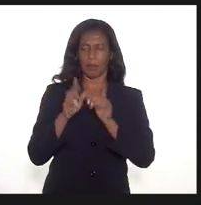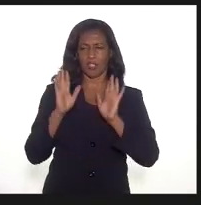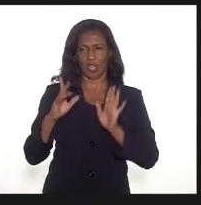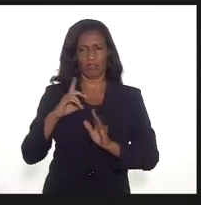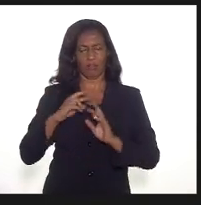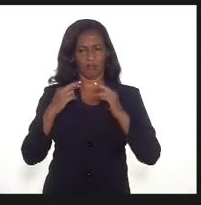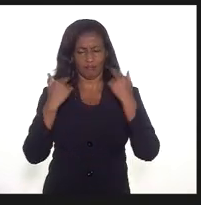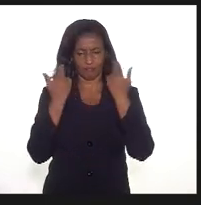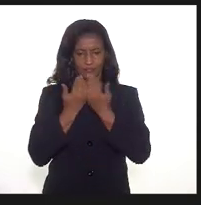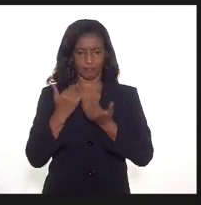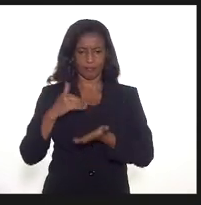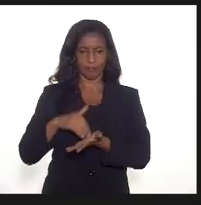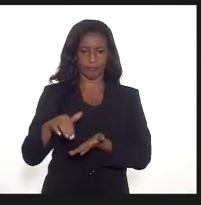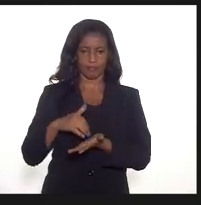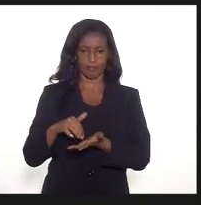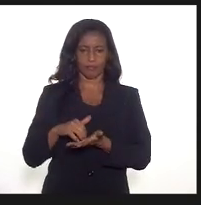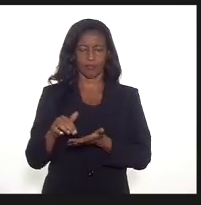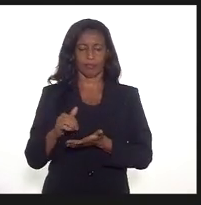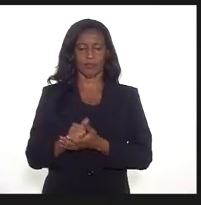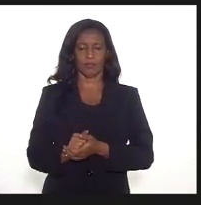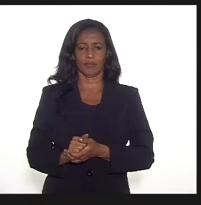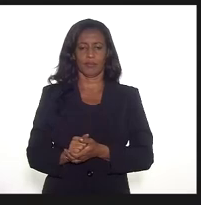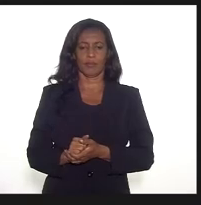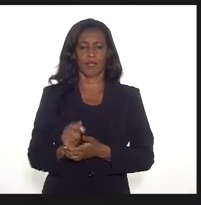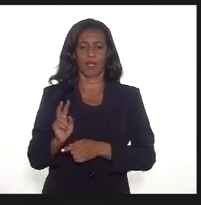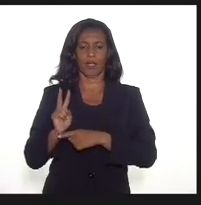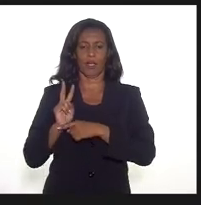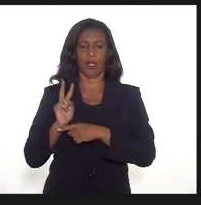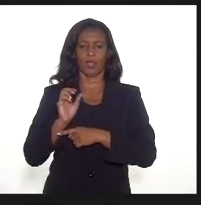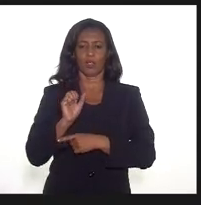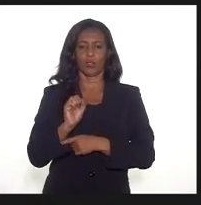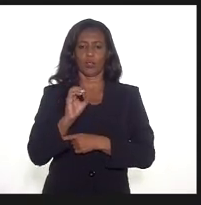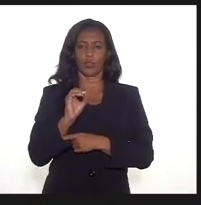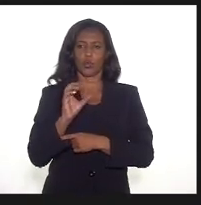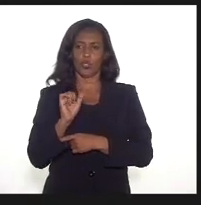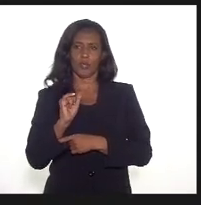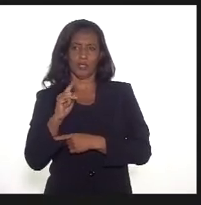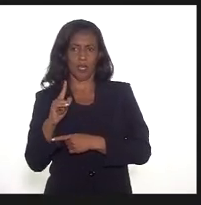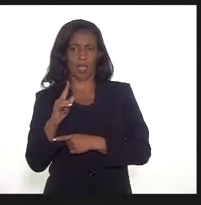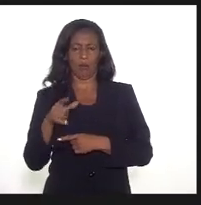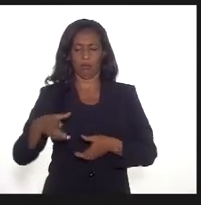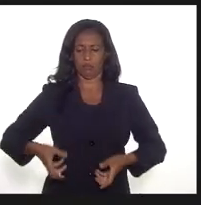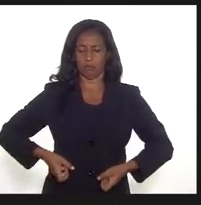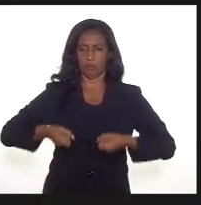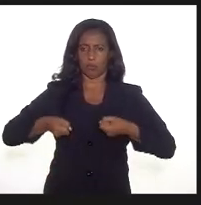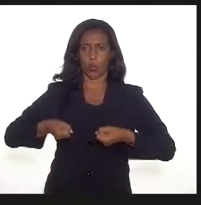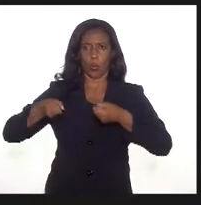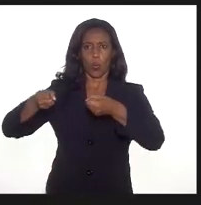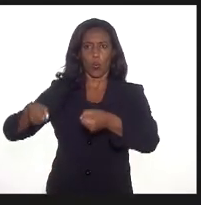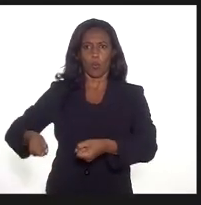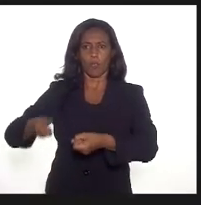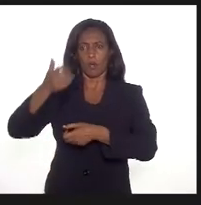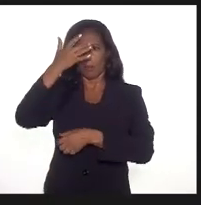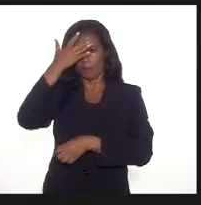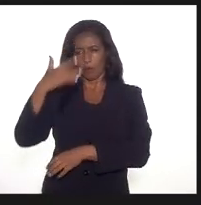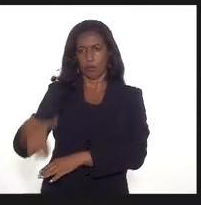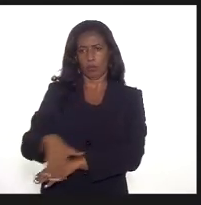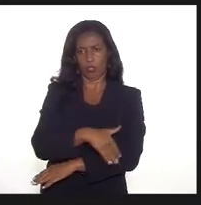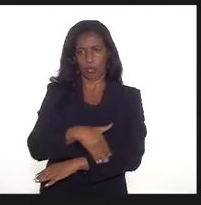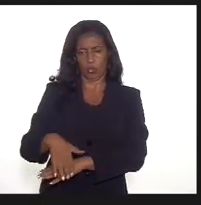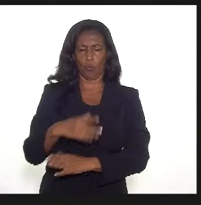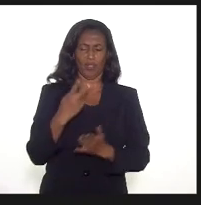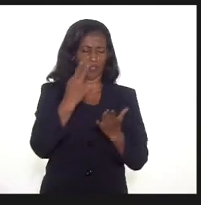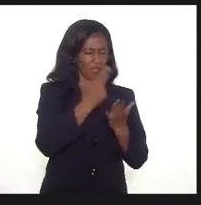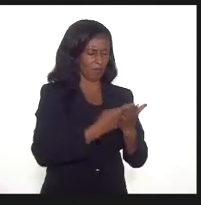abordagem. A Secretaria de Assistência Social está fazendo a distribuição de alimentação para moradores de rua. A gente sabe que a pauta